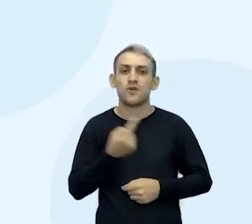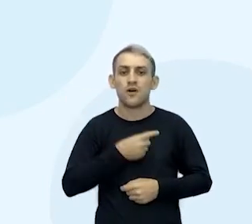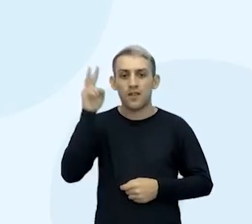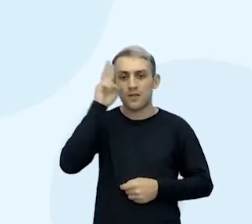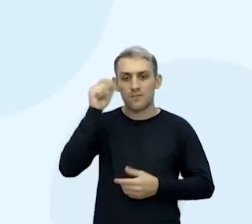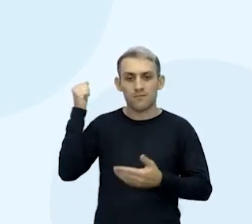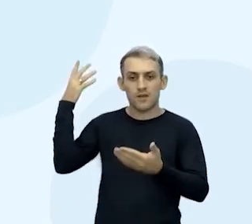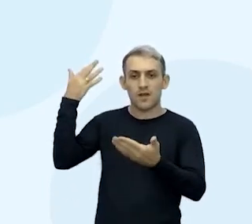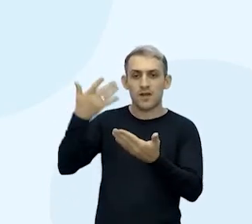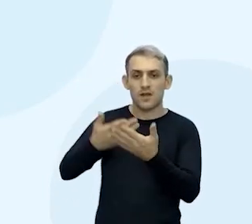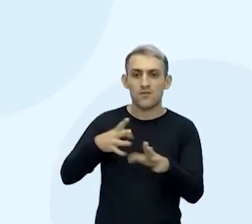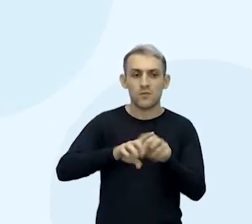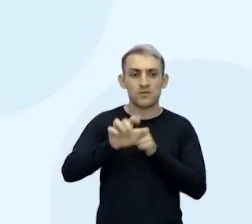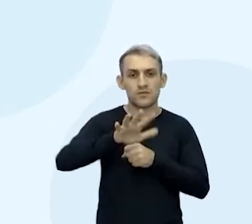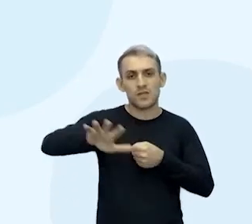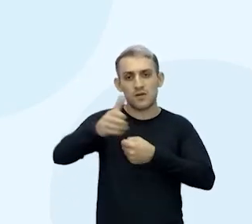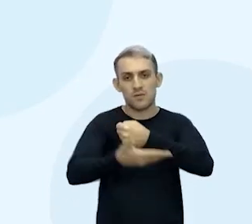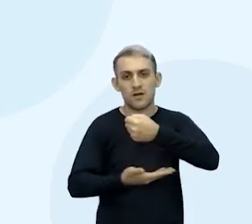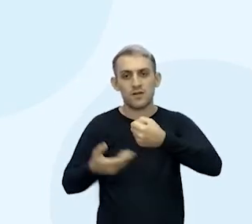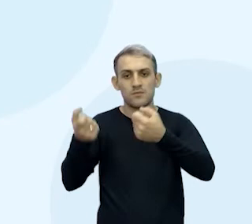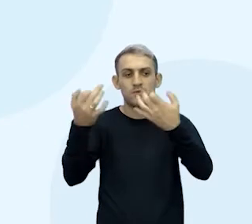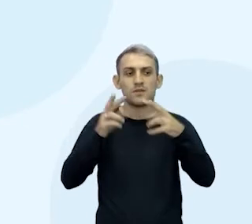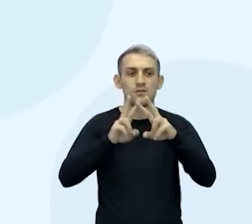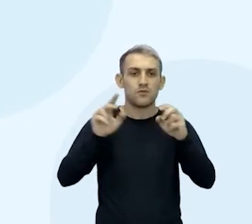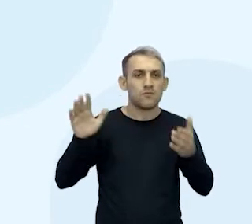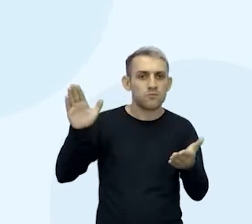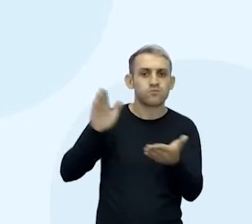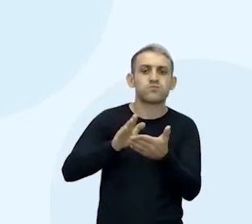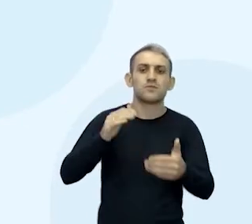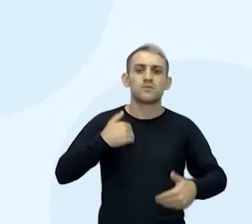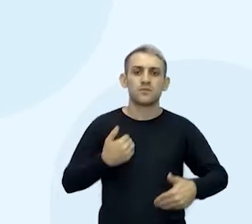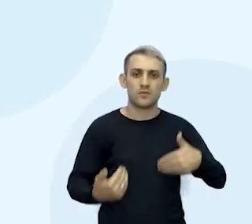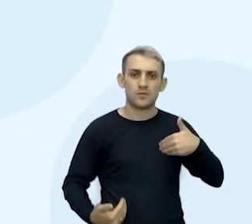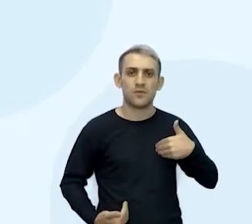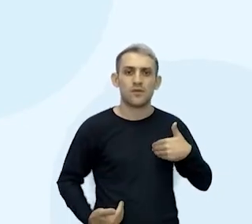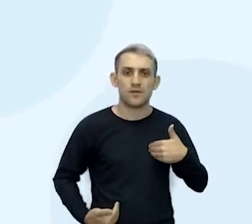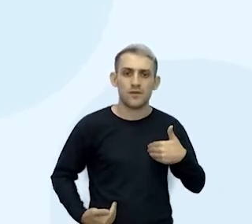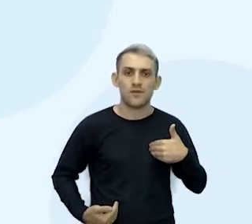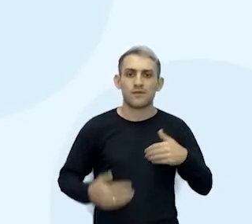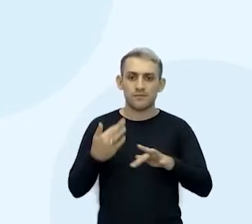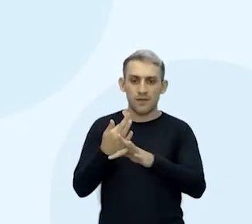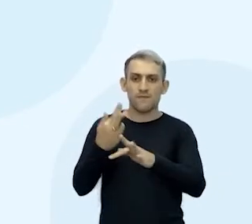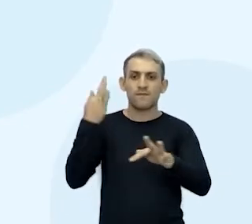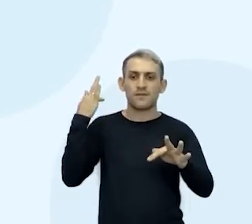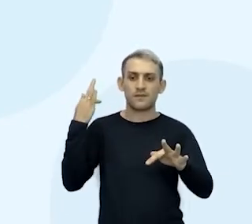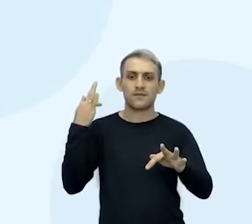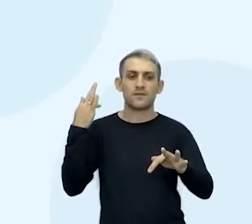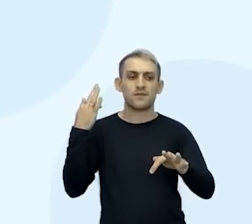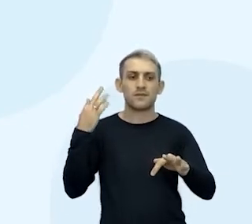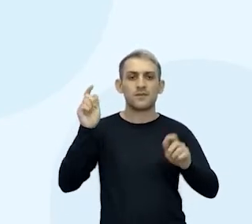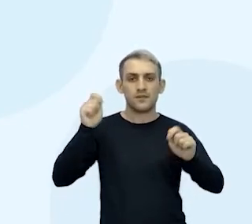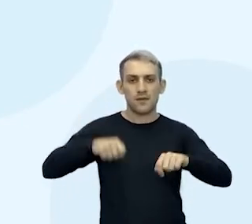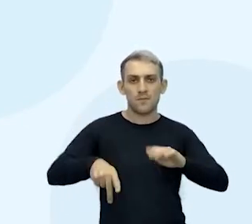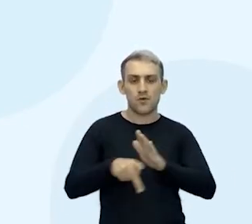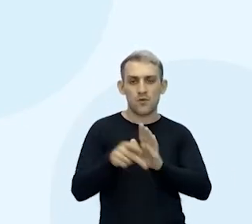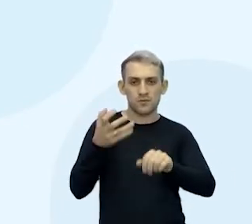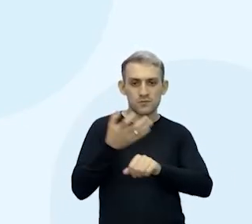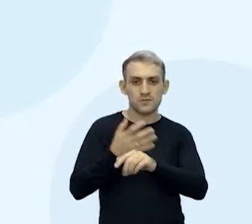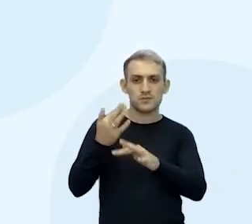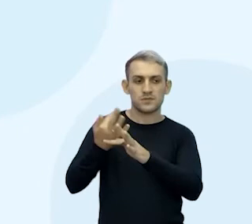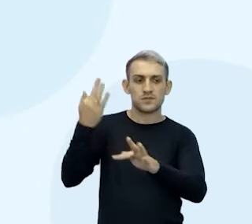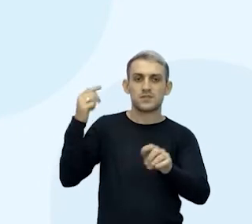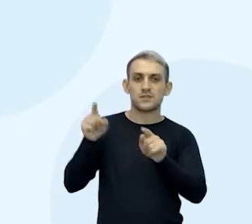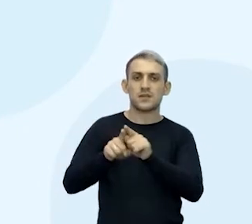a formação geral básica falando da pressão no sentido físico, ou seja, na física, no componente de física, e falar